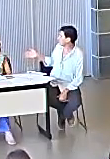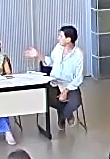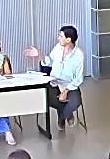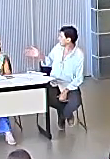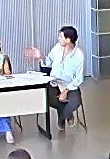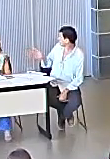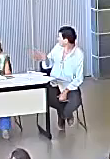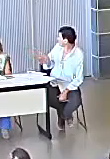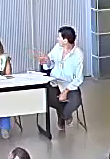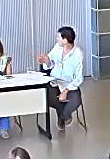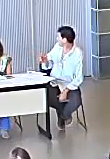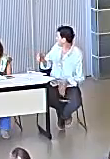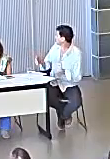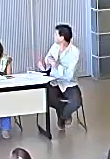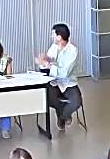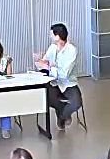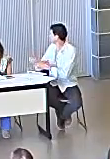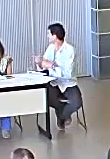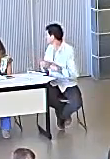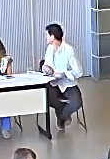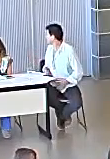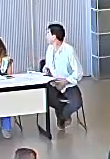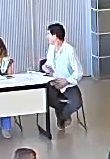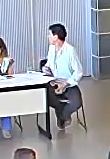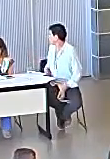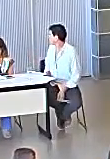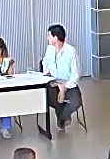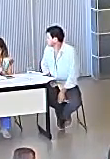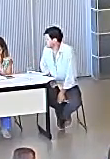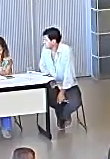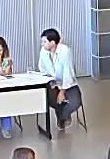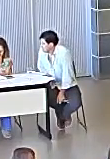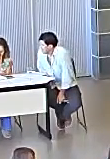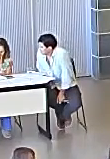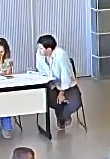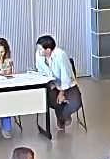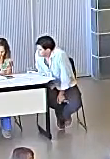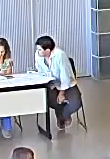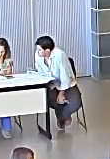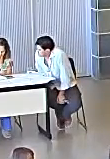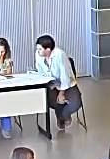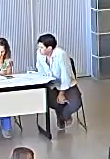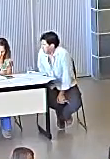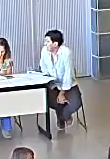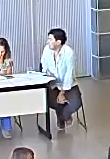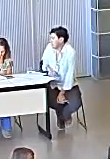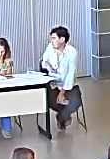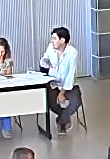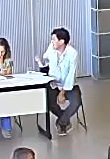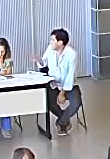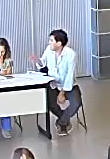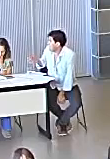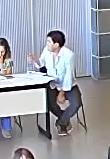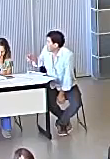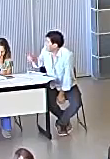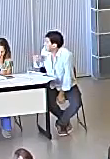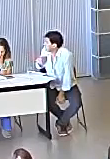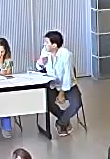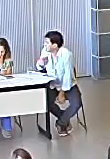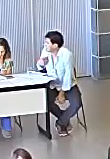contran isso está ido nessa legislação e novamente Quanto é